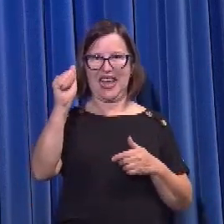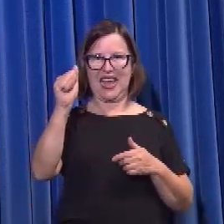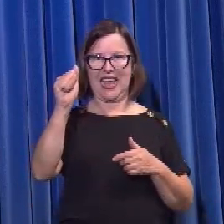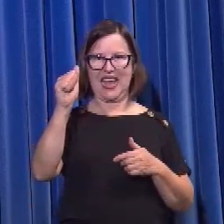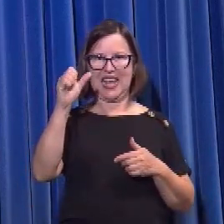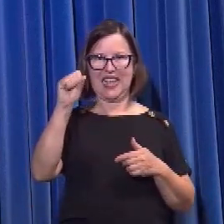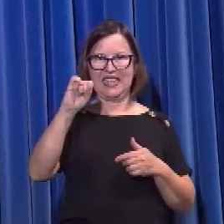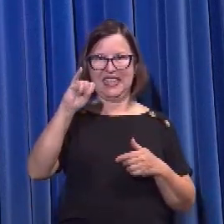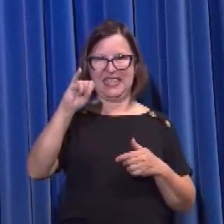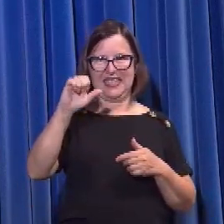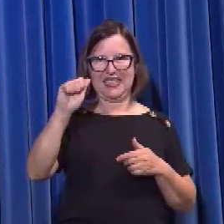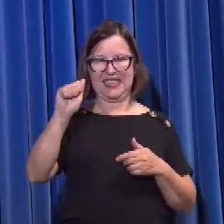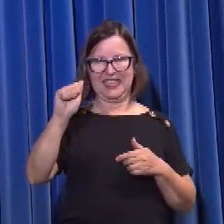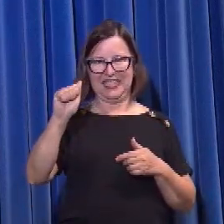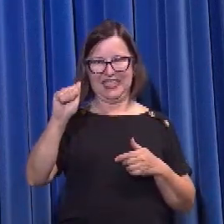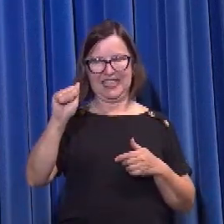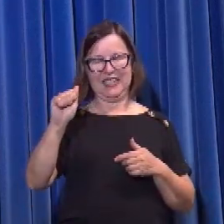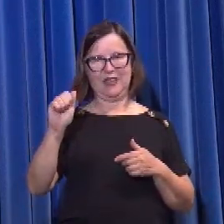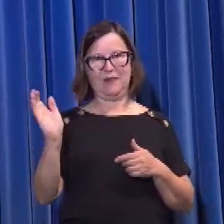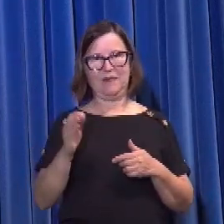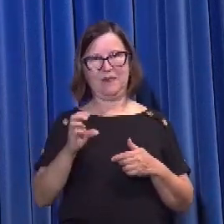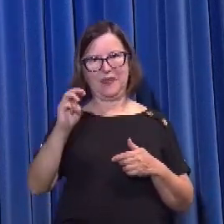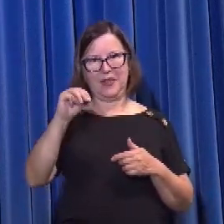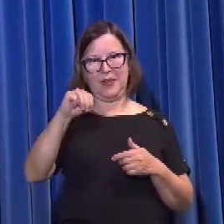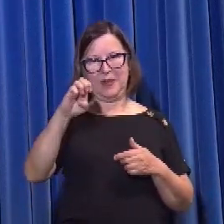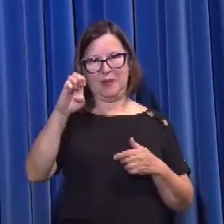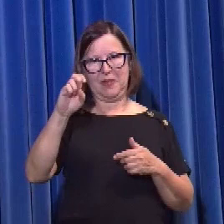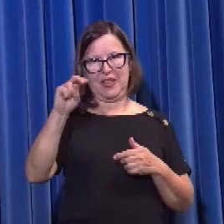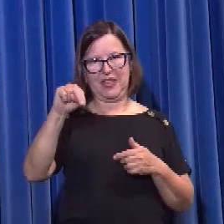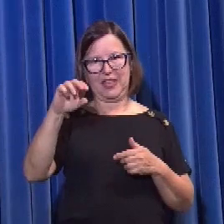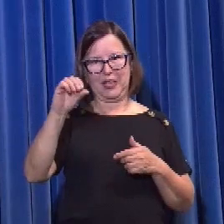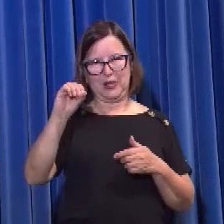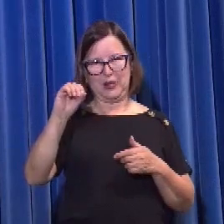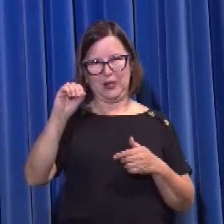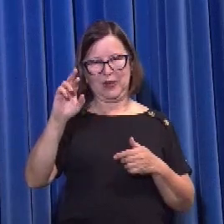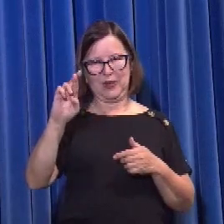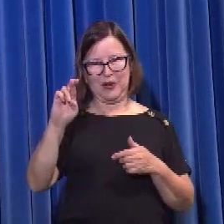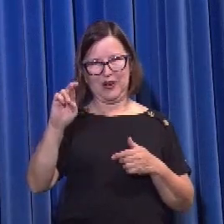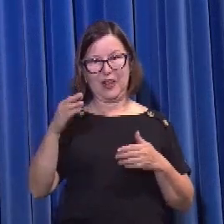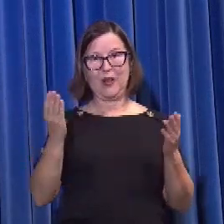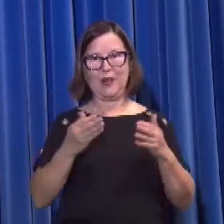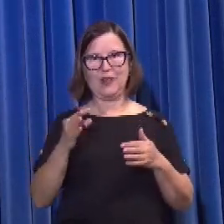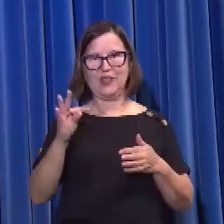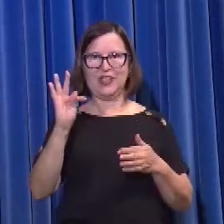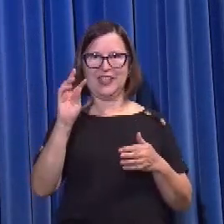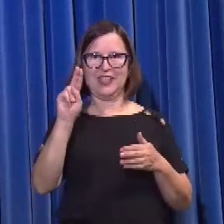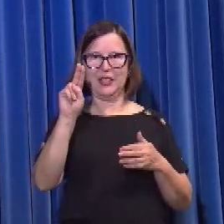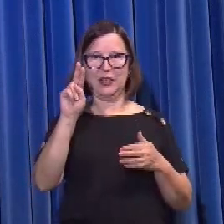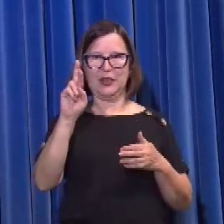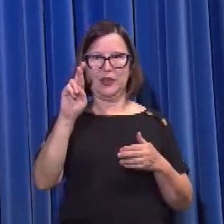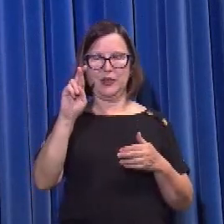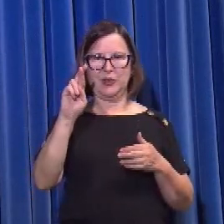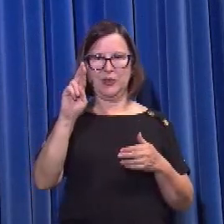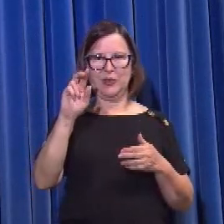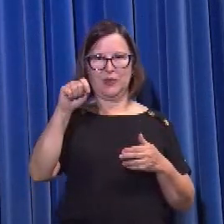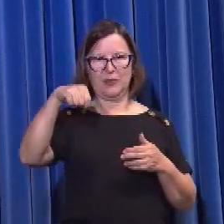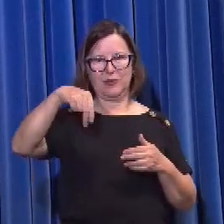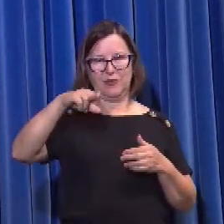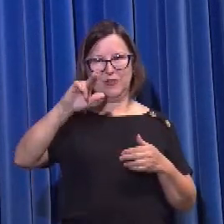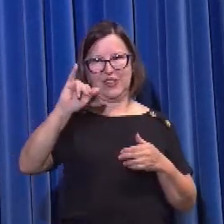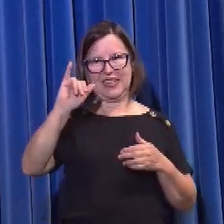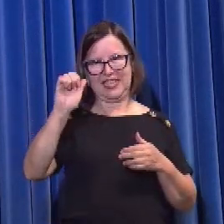Turquia. Ele estava escrevendo para eles. E esses irmãos, esses cristãos, eles